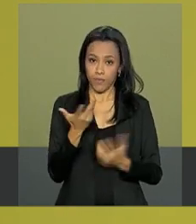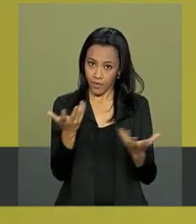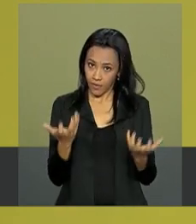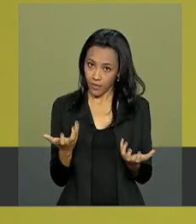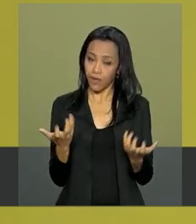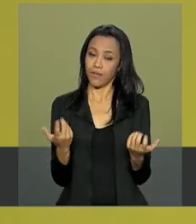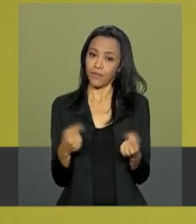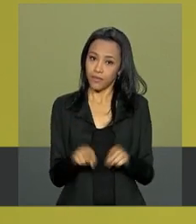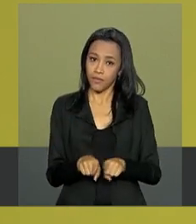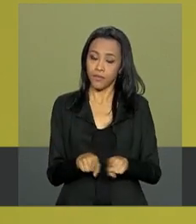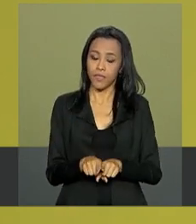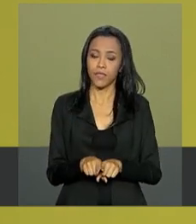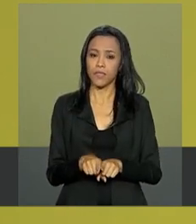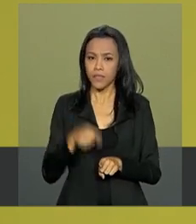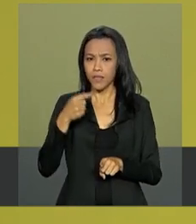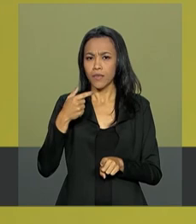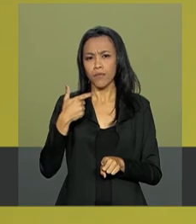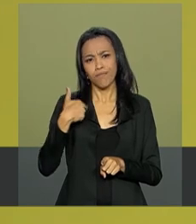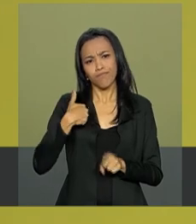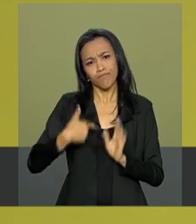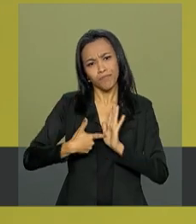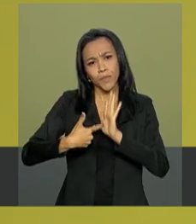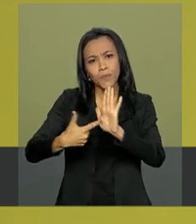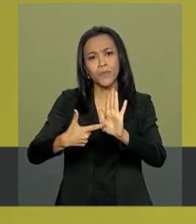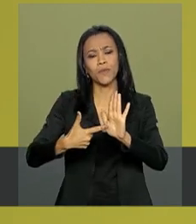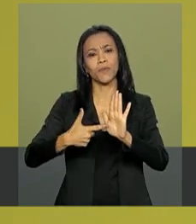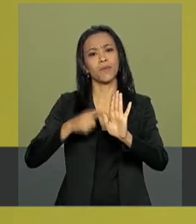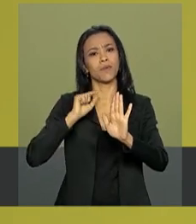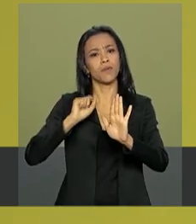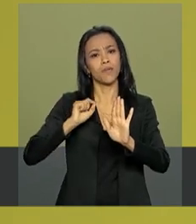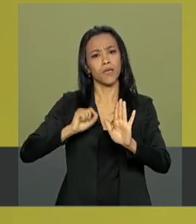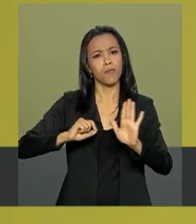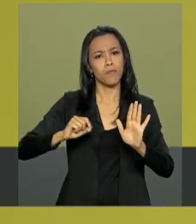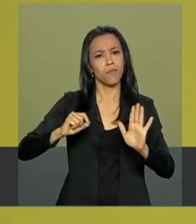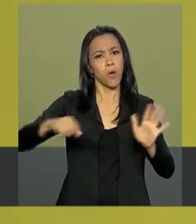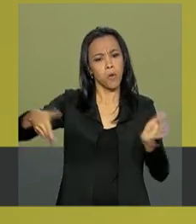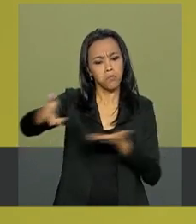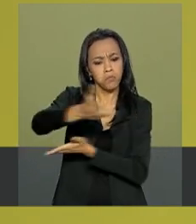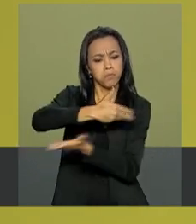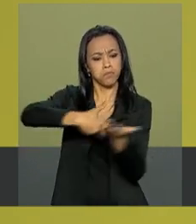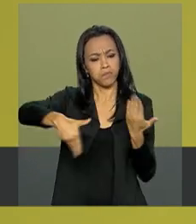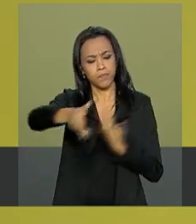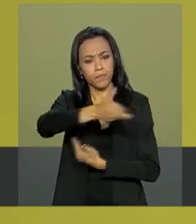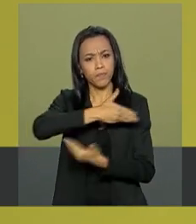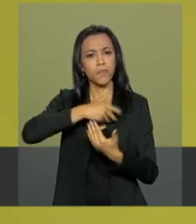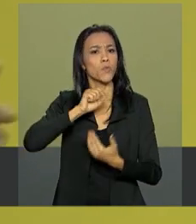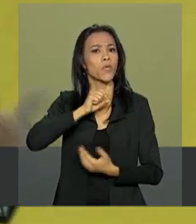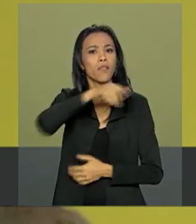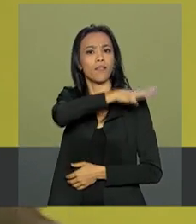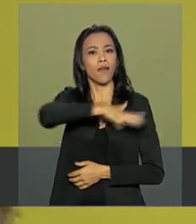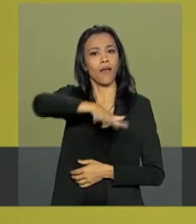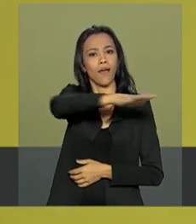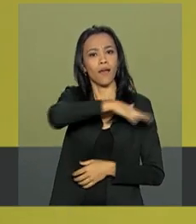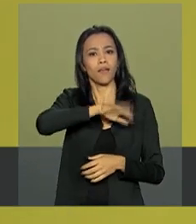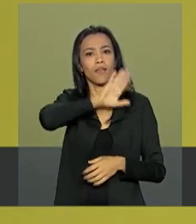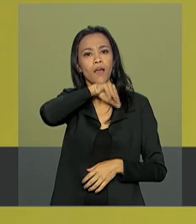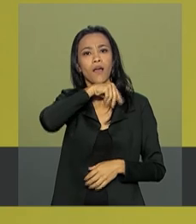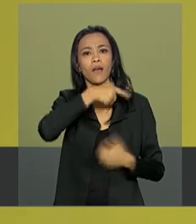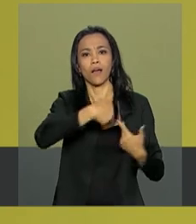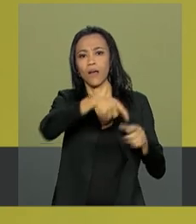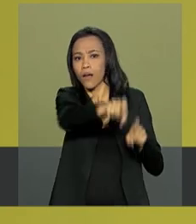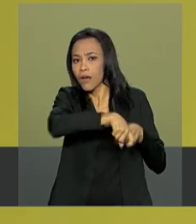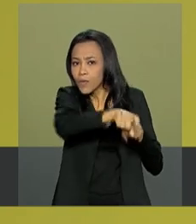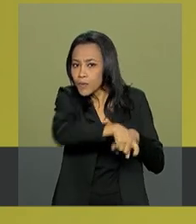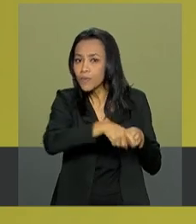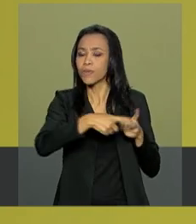também isto revelou uma interação, uma integração muito grande entre o setor da agropecuária, do agronegócio,